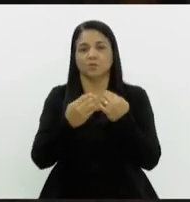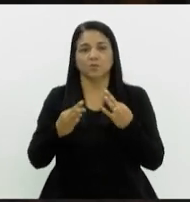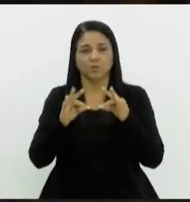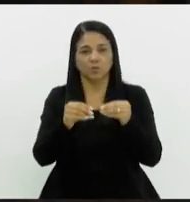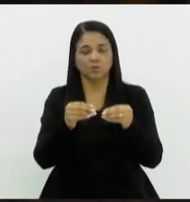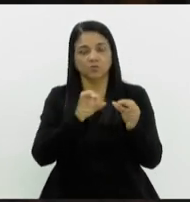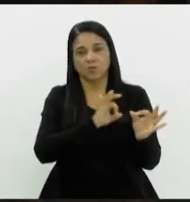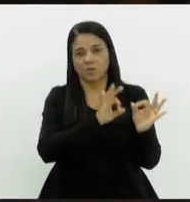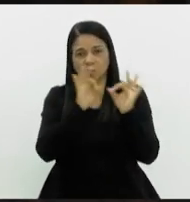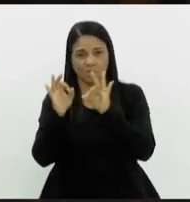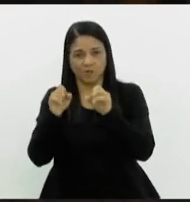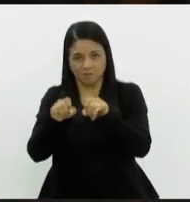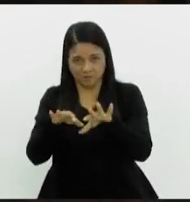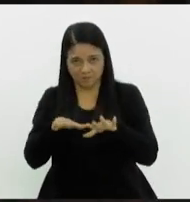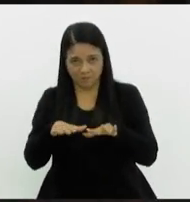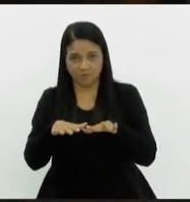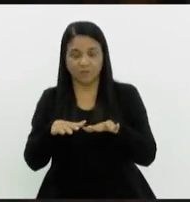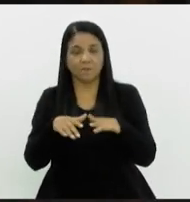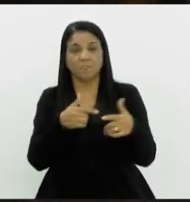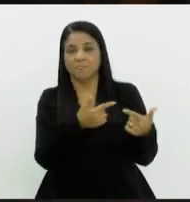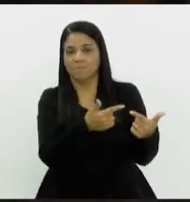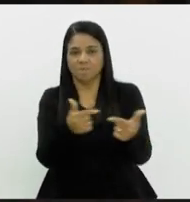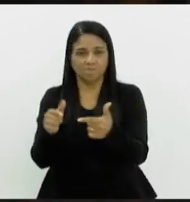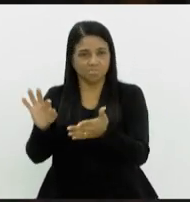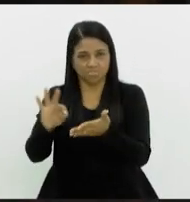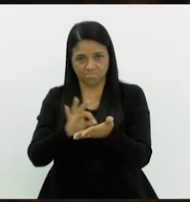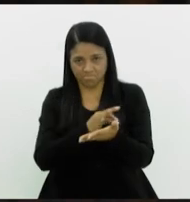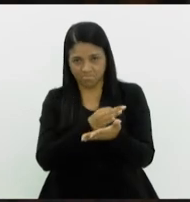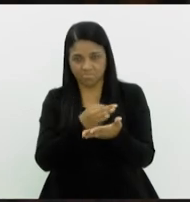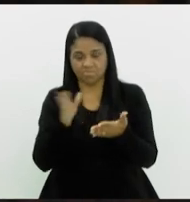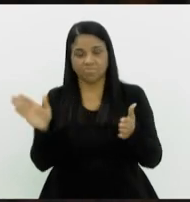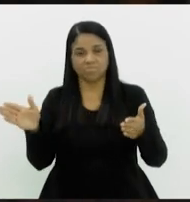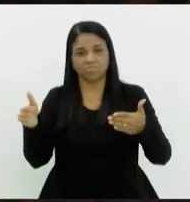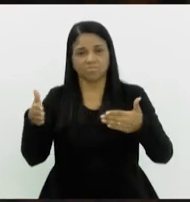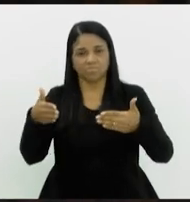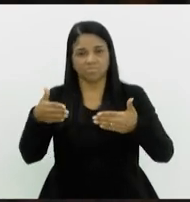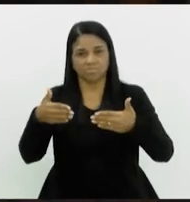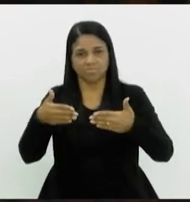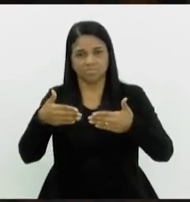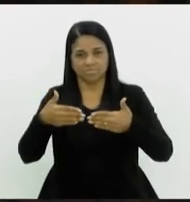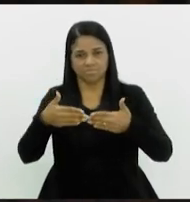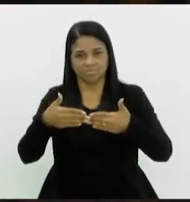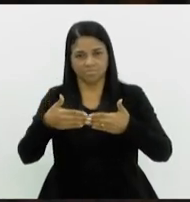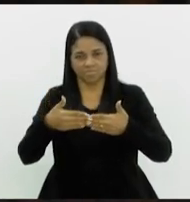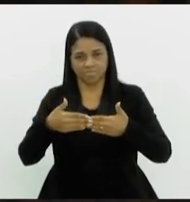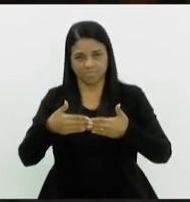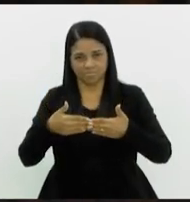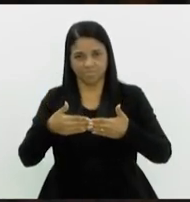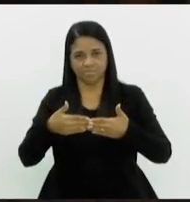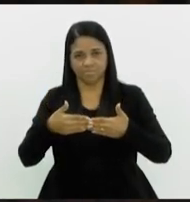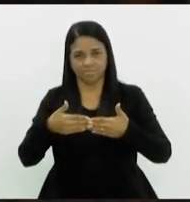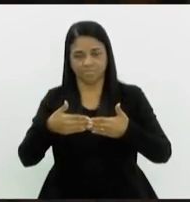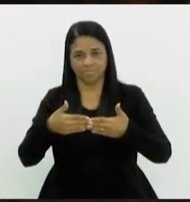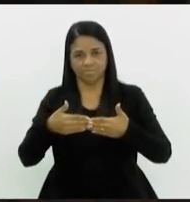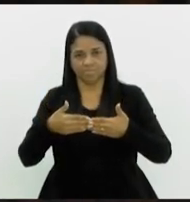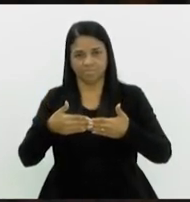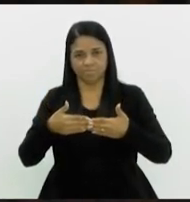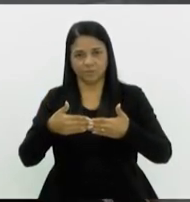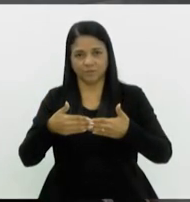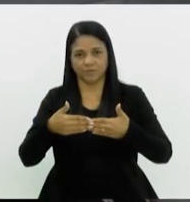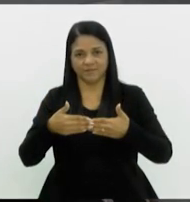que acompanham essa sessão. Não havendo mais nenhum orador inscrito, a presidência encerra a presente sessão.